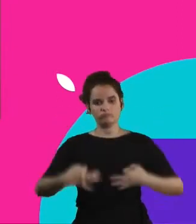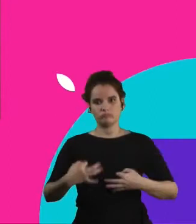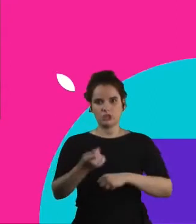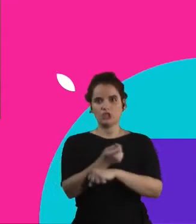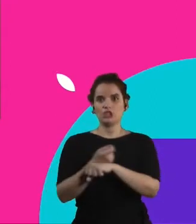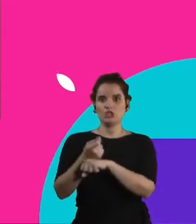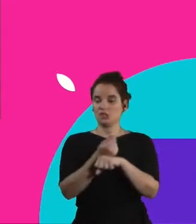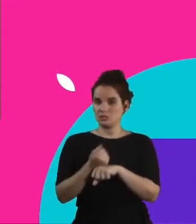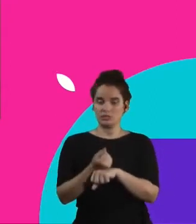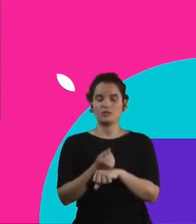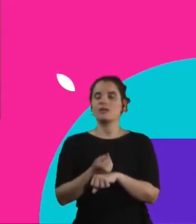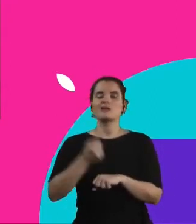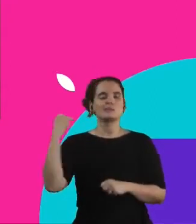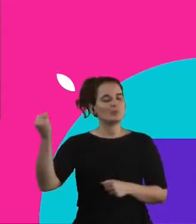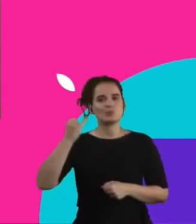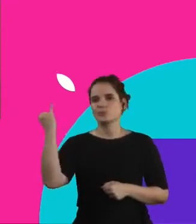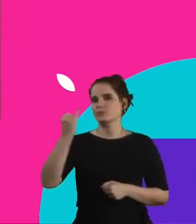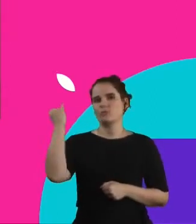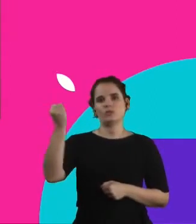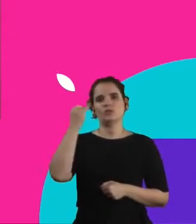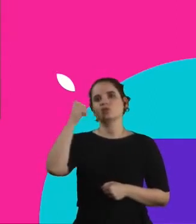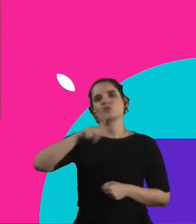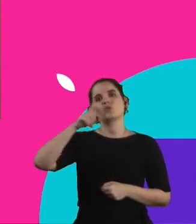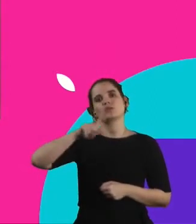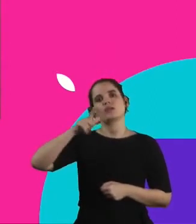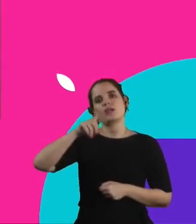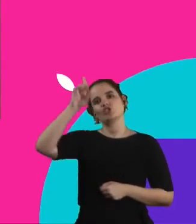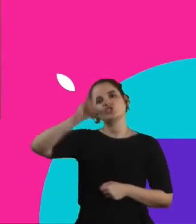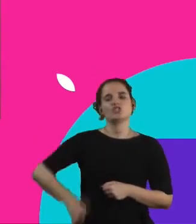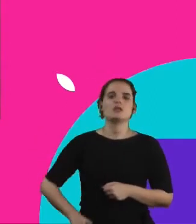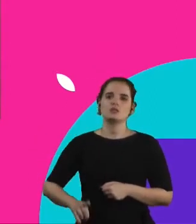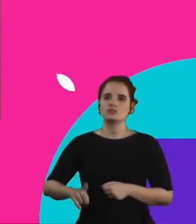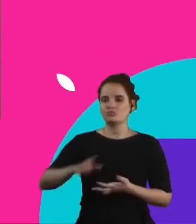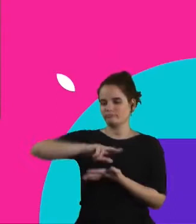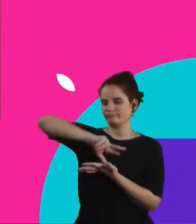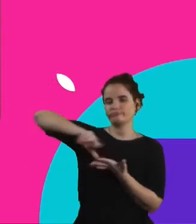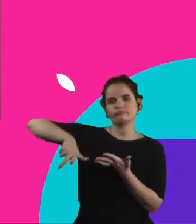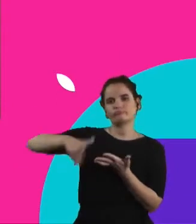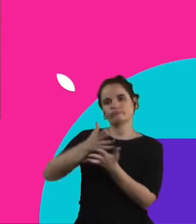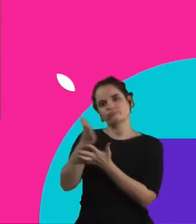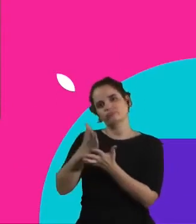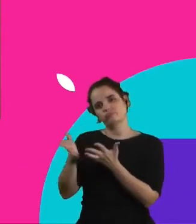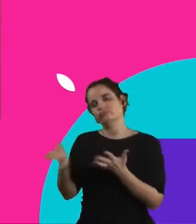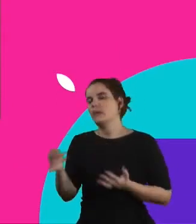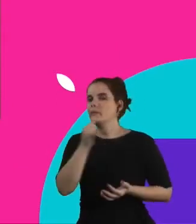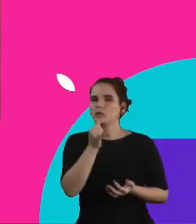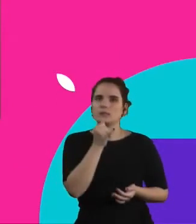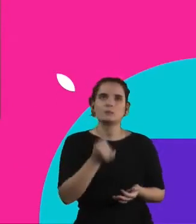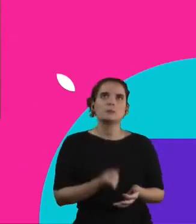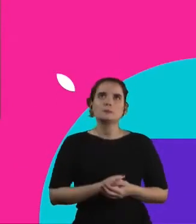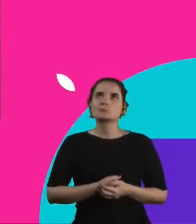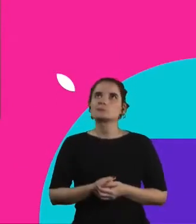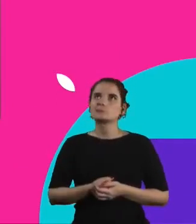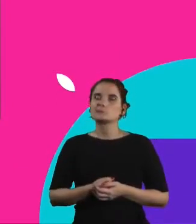econômica, ele é fundamental para que a gente garanta uma série de outros direitos fundamentais. Quando a gente fala, por exemplo,